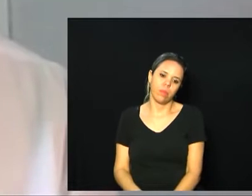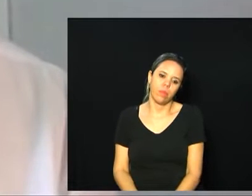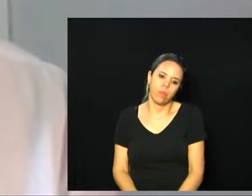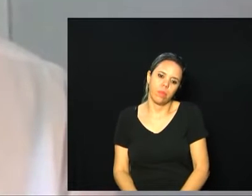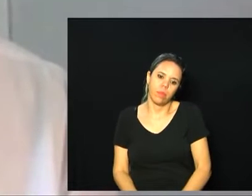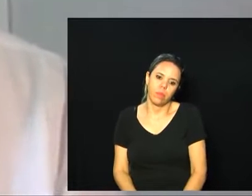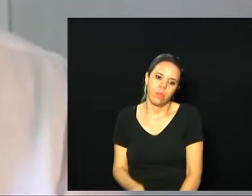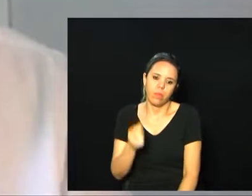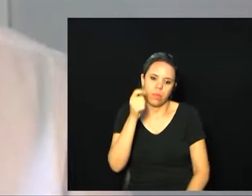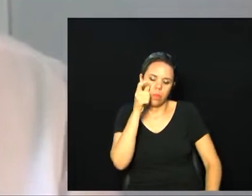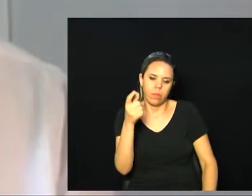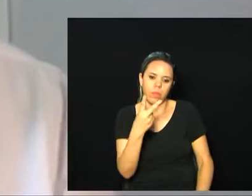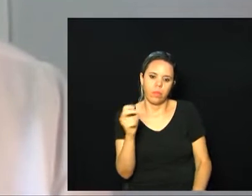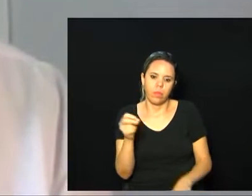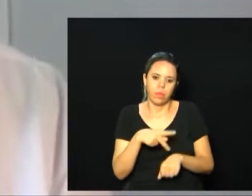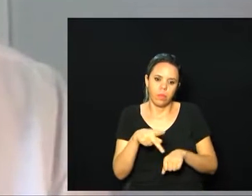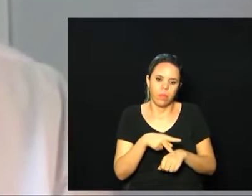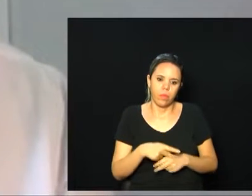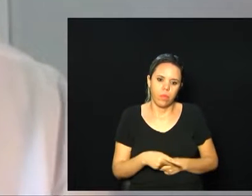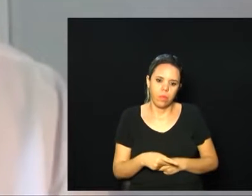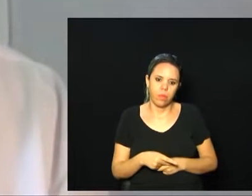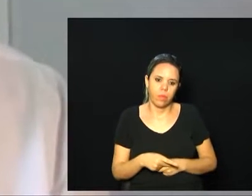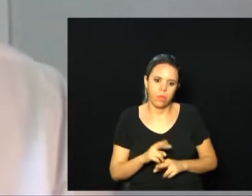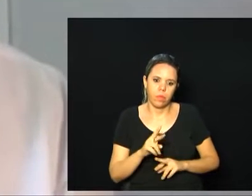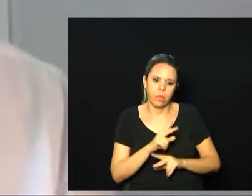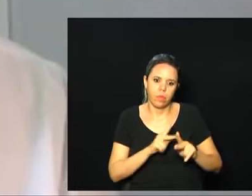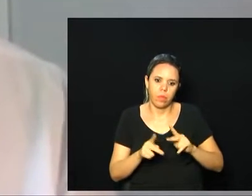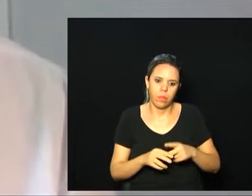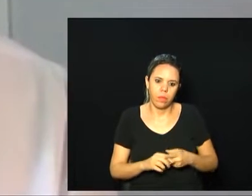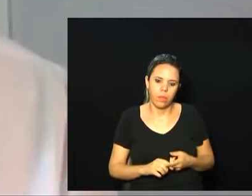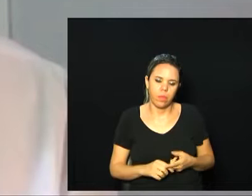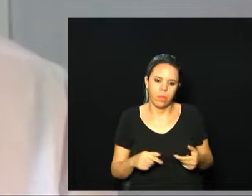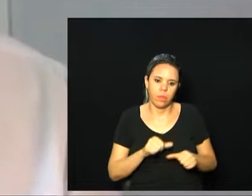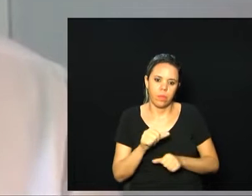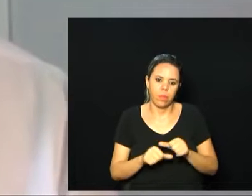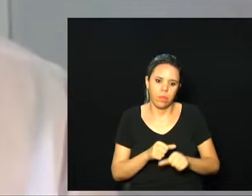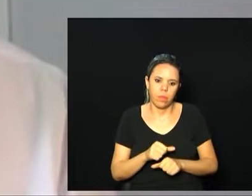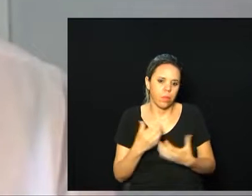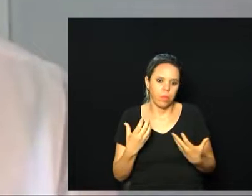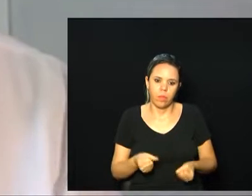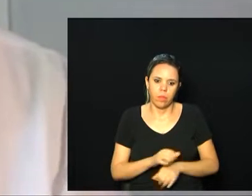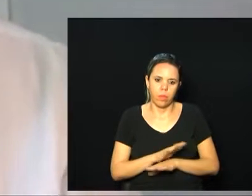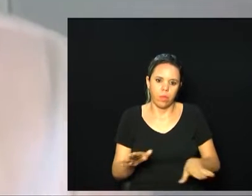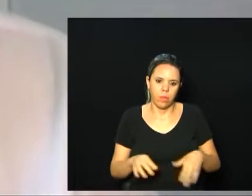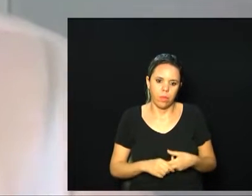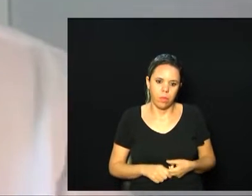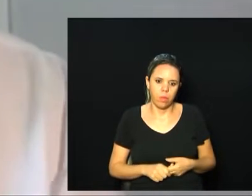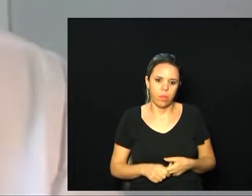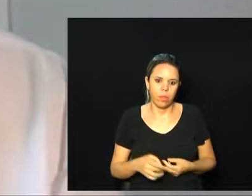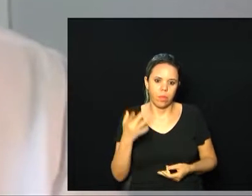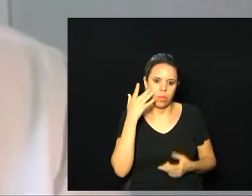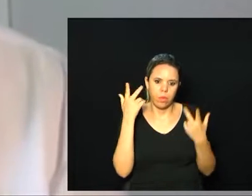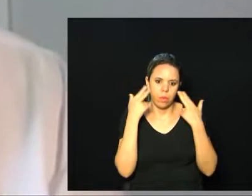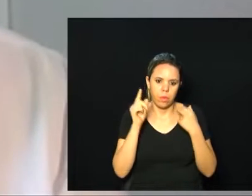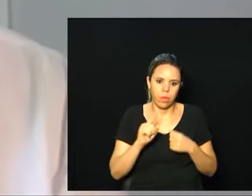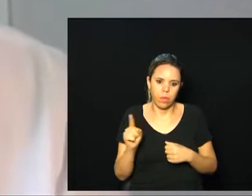surpreendente ver que em 20 países, e nos mais variados tipos de pessoa, a coisa mudou. Eu não aceito mais algo que eu achava